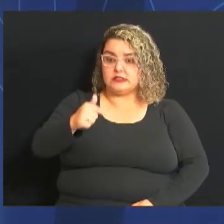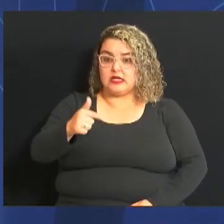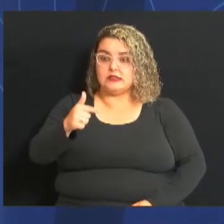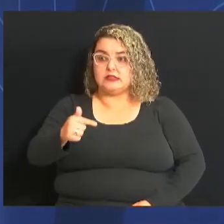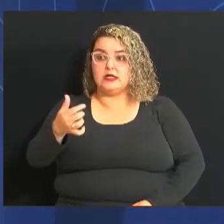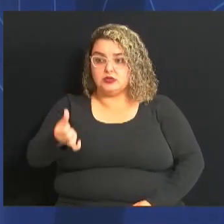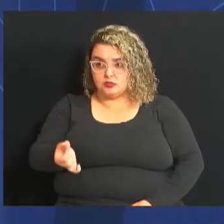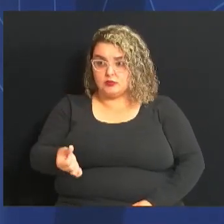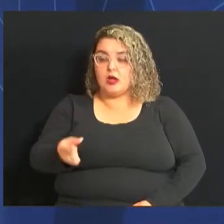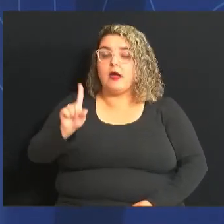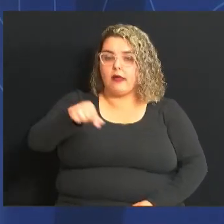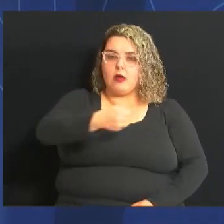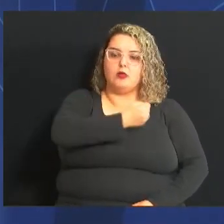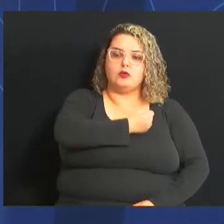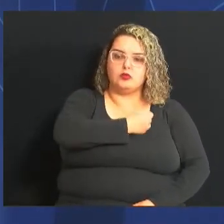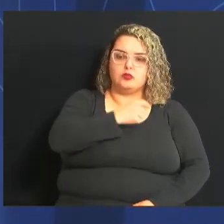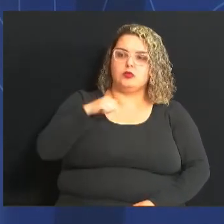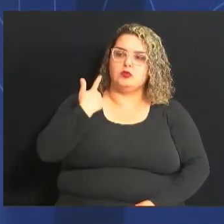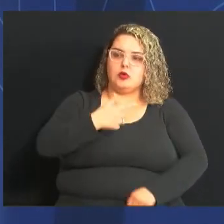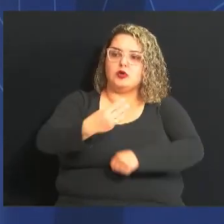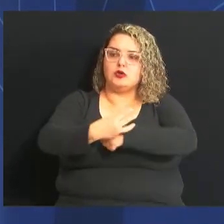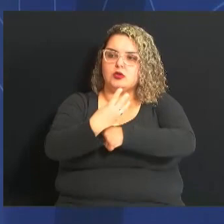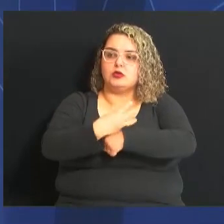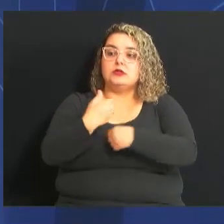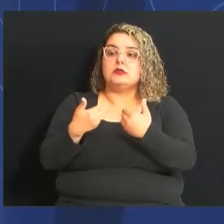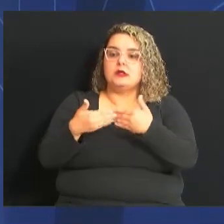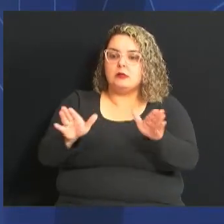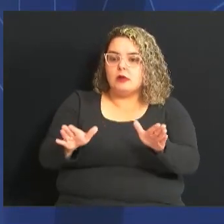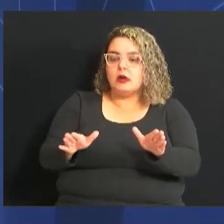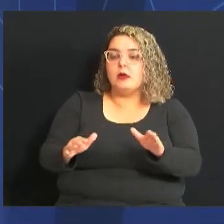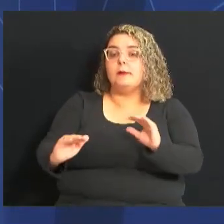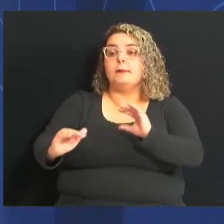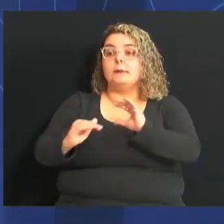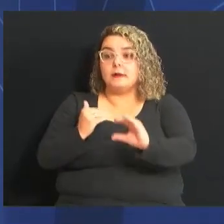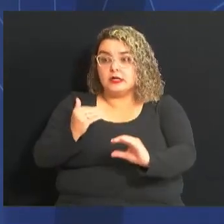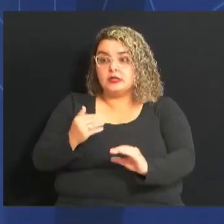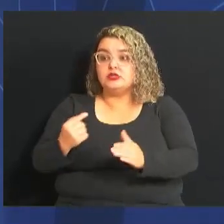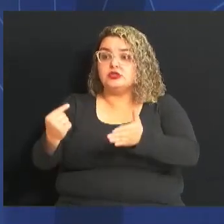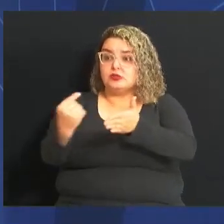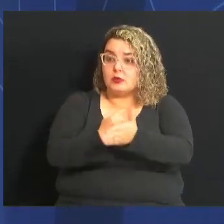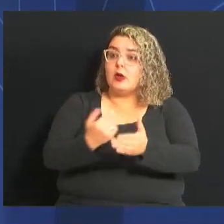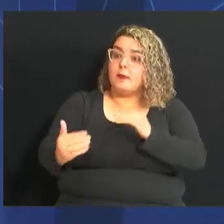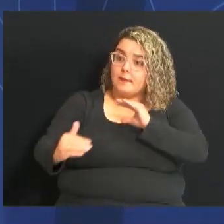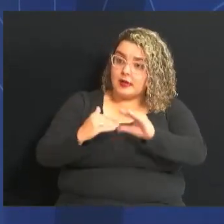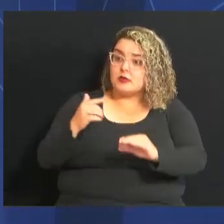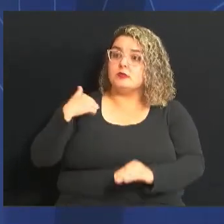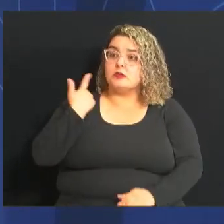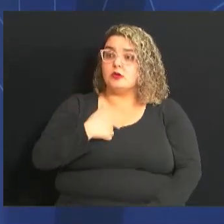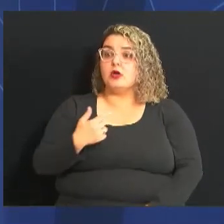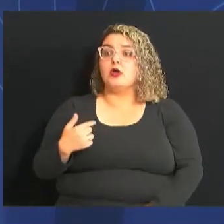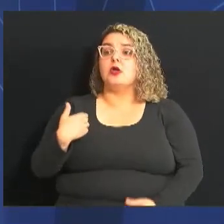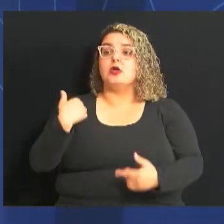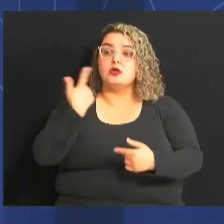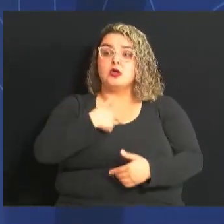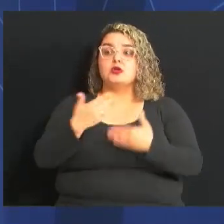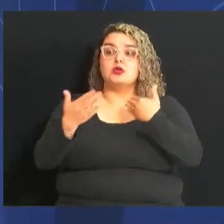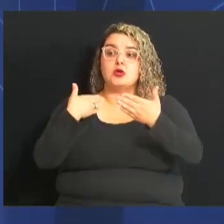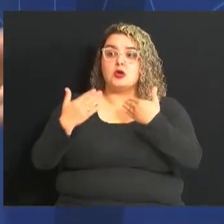978293776 é o número do nosso WhatsApp, ele está aberto. Mande o seu questionamento, participe com a gente que nós estamos conversando com uma